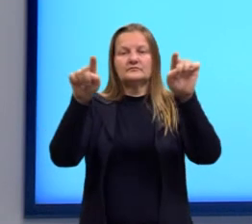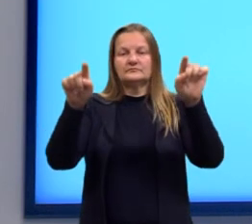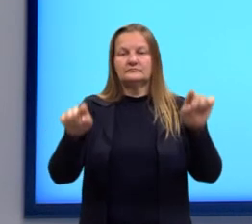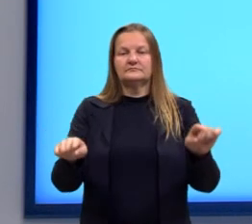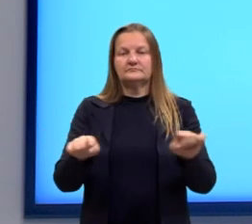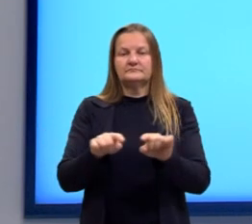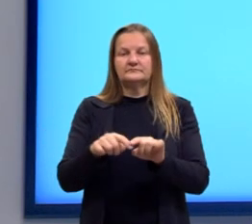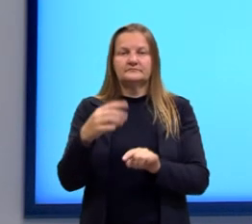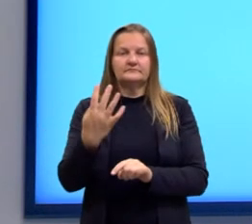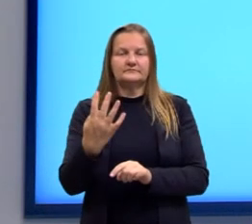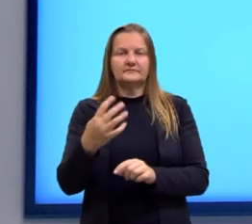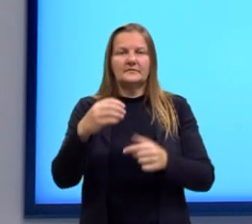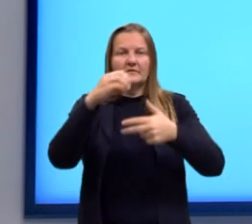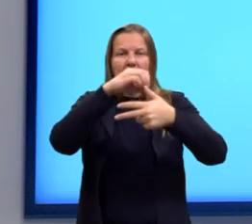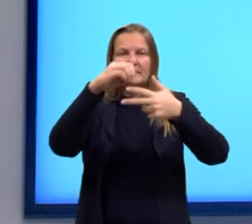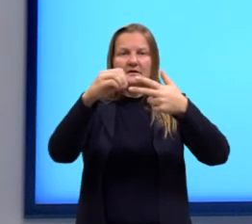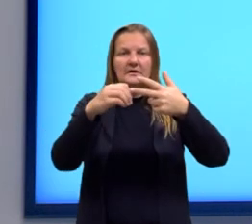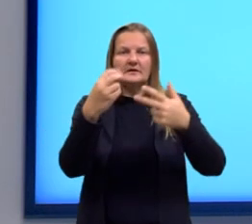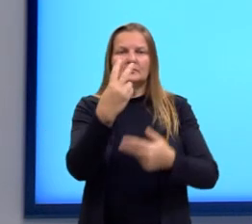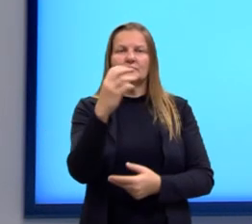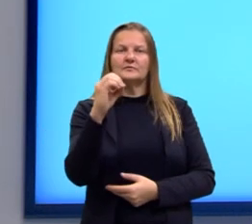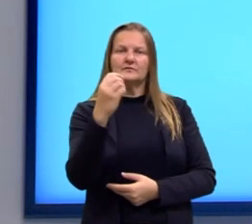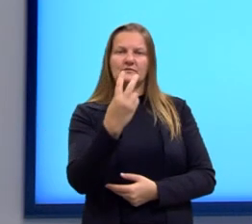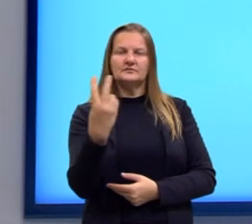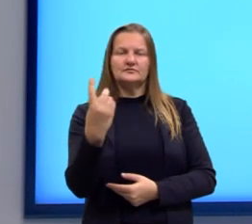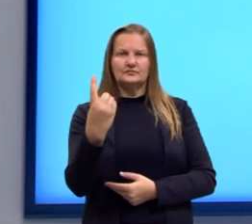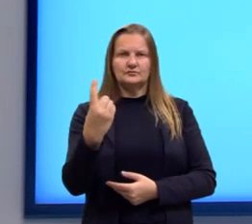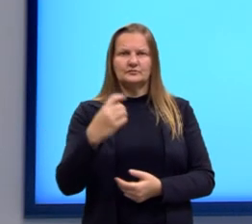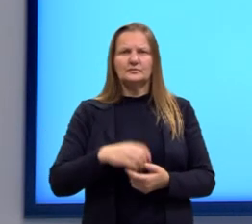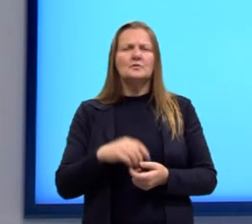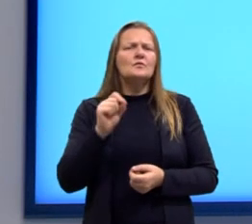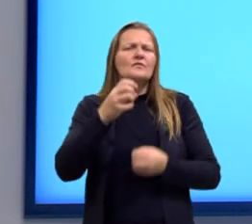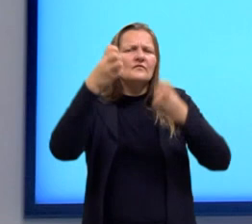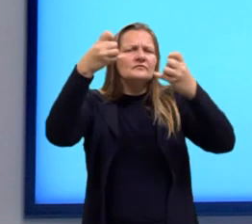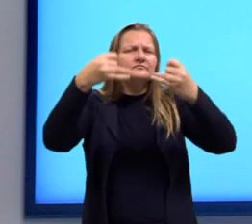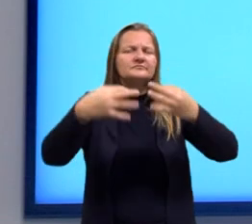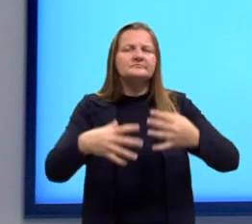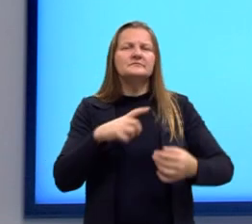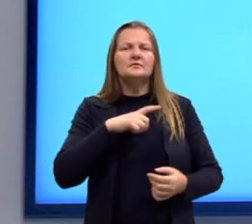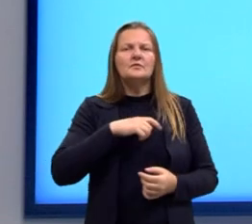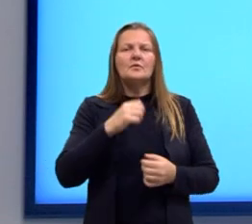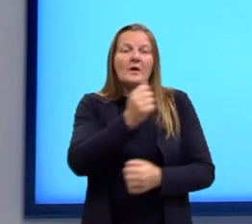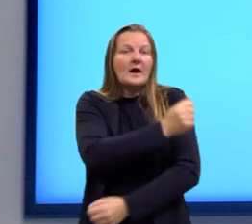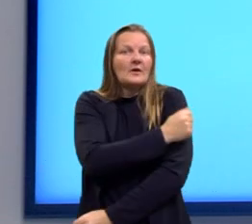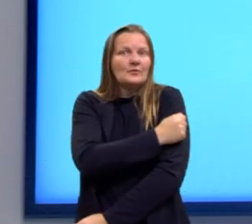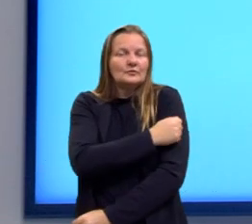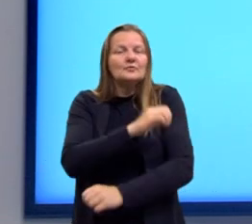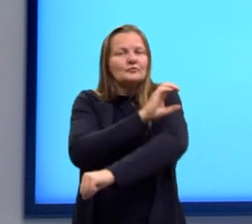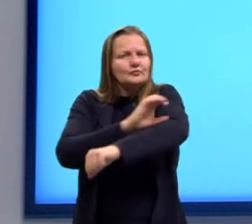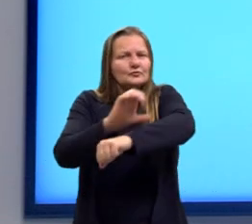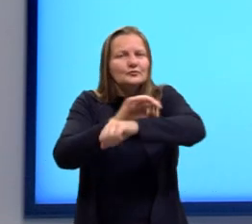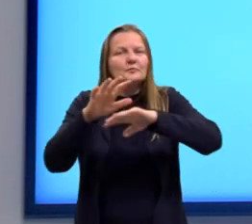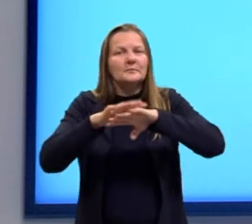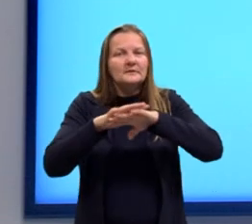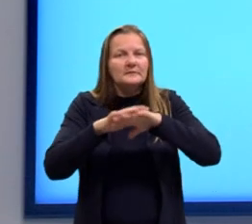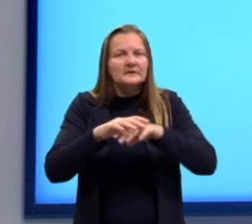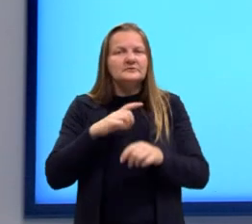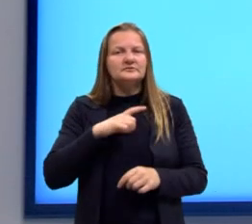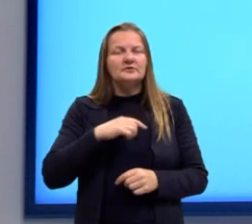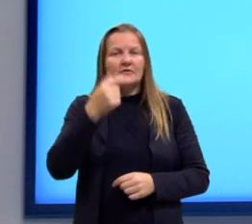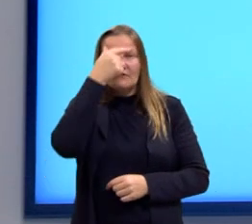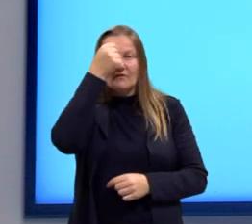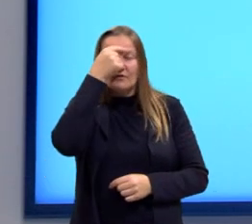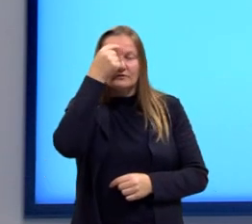essa questão é do Enem de 2021 Ela disse o seguinte os alunos do curso de matemática de uma